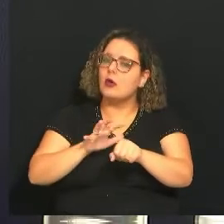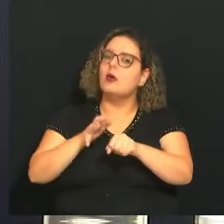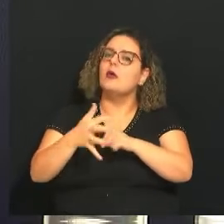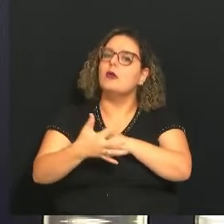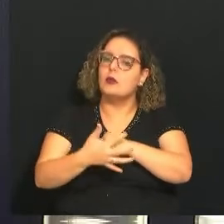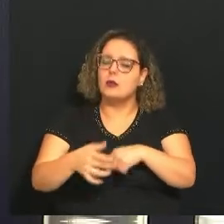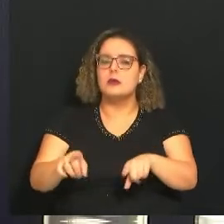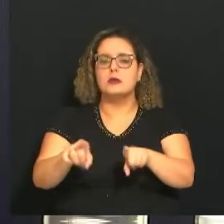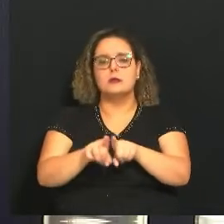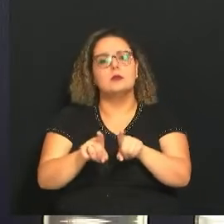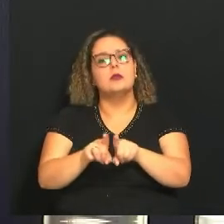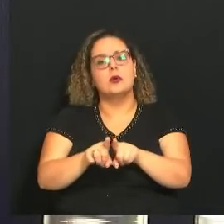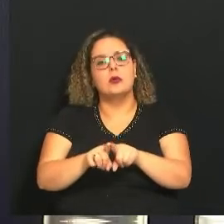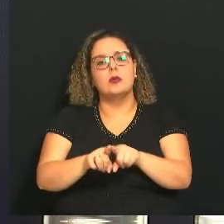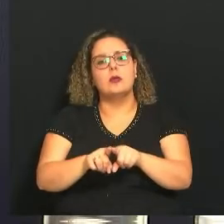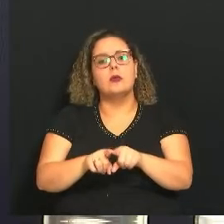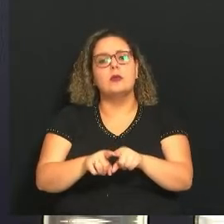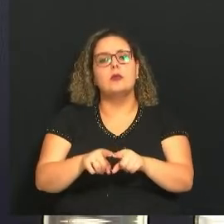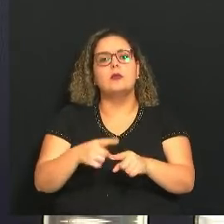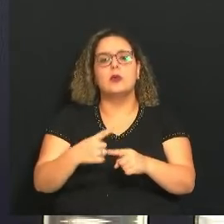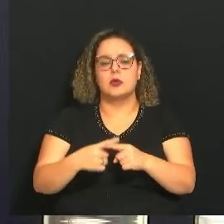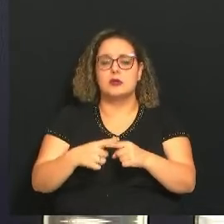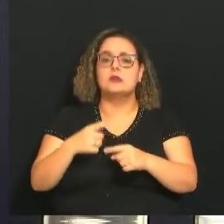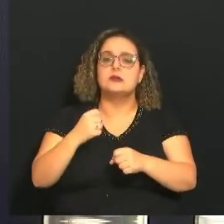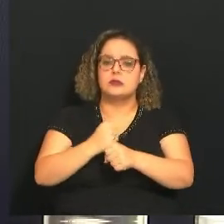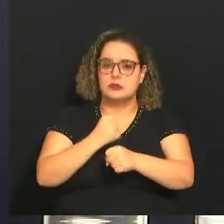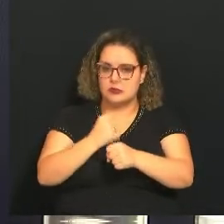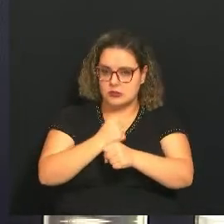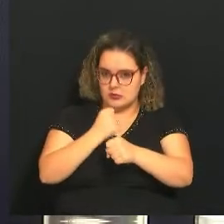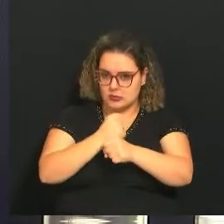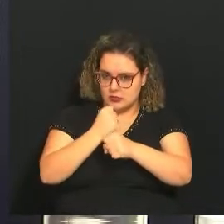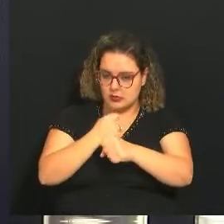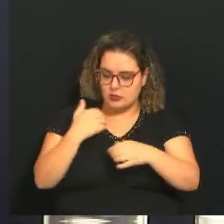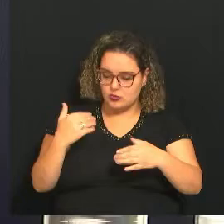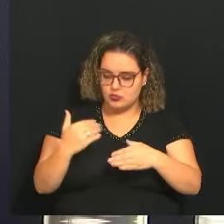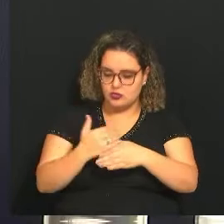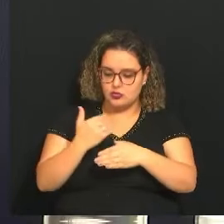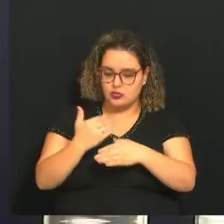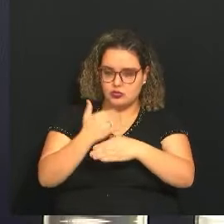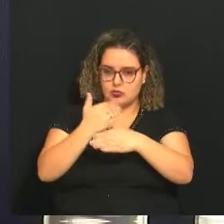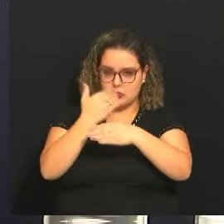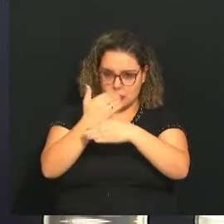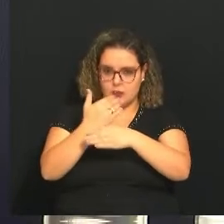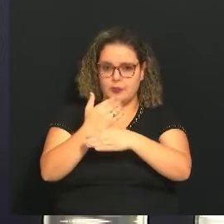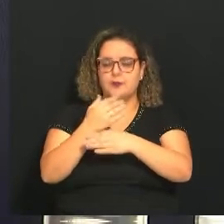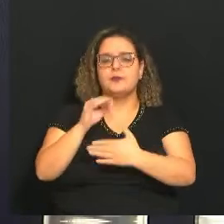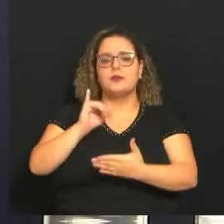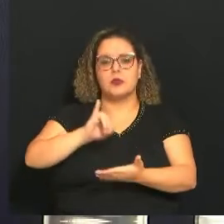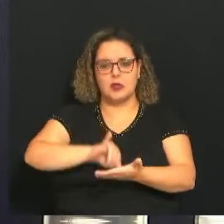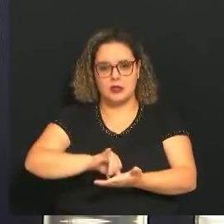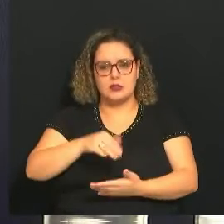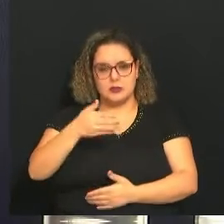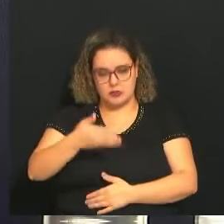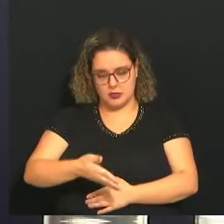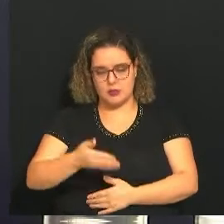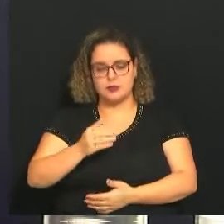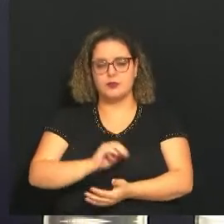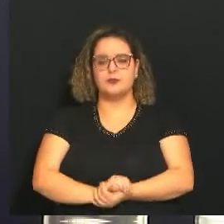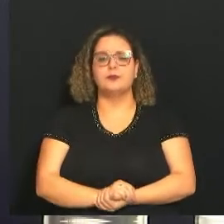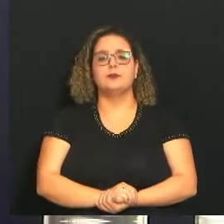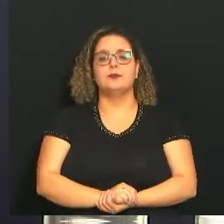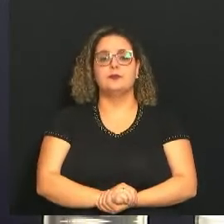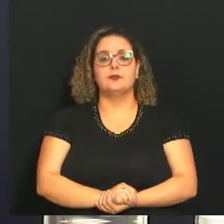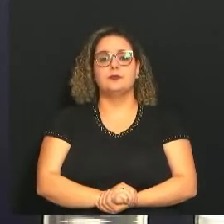pandemia, como também por conta de reformas que estão sendo realizadas aqui na sede do Parlamento Municipal. Quero lembrar